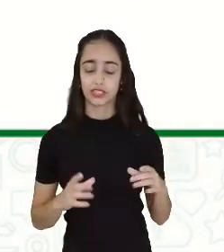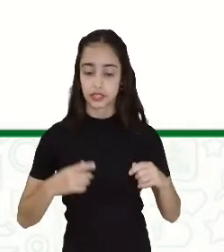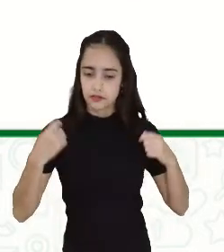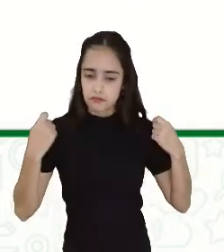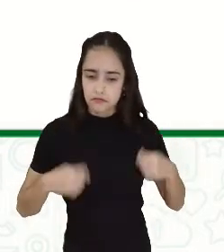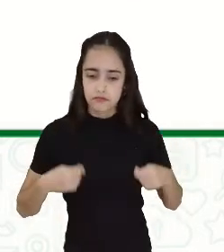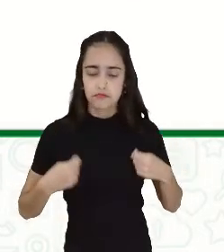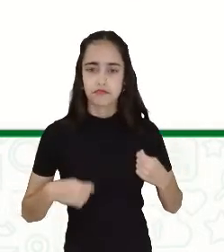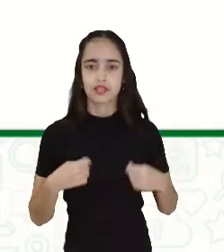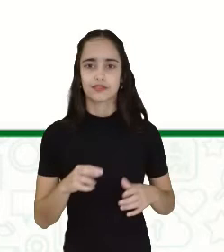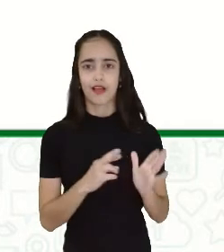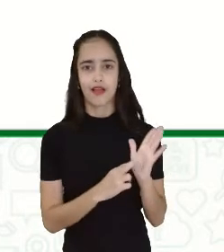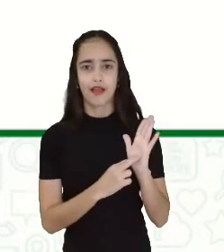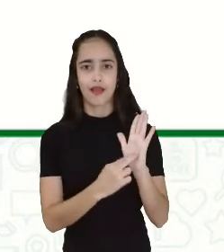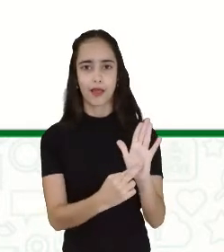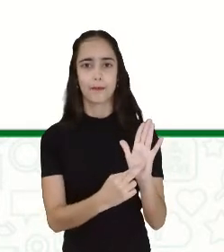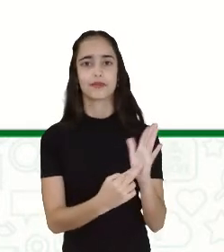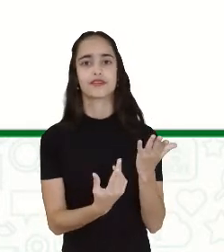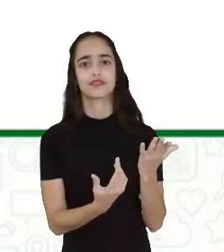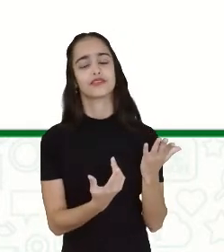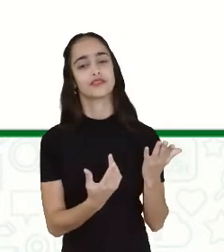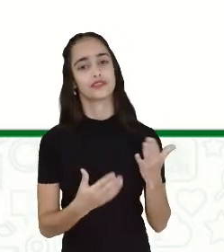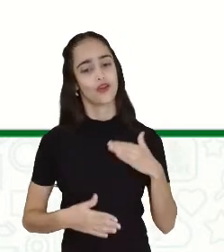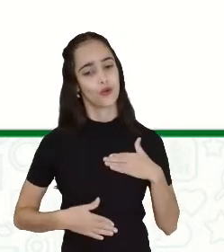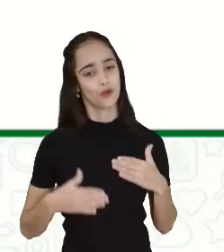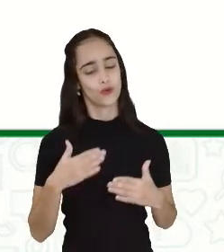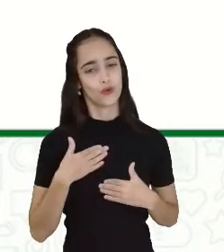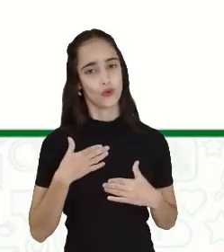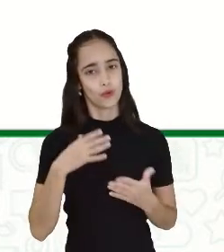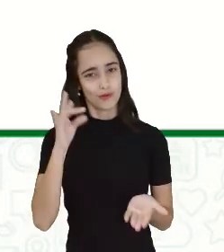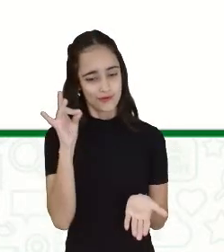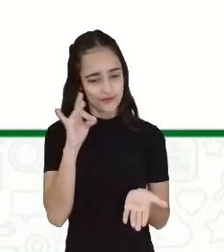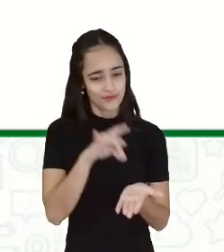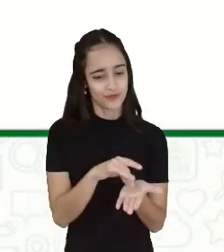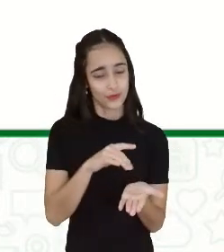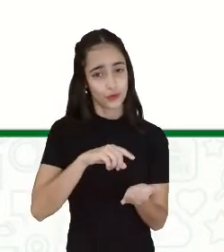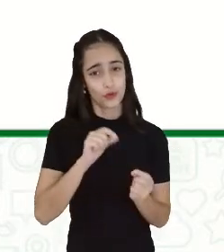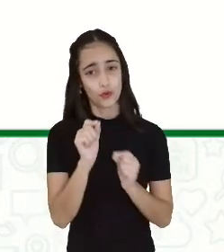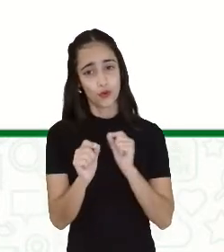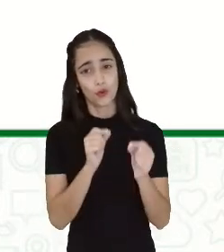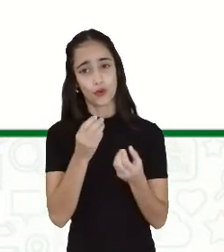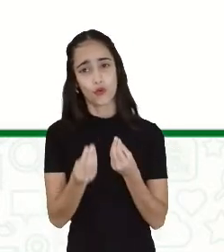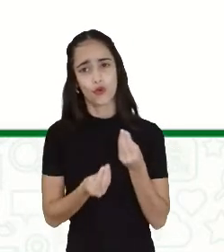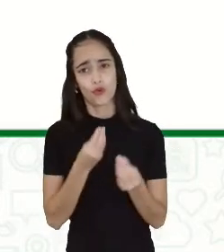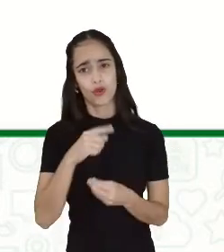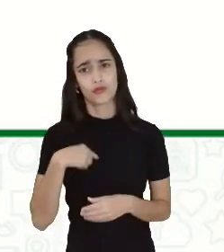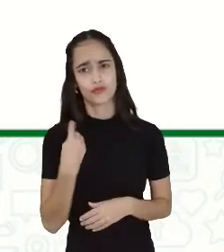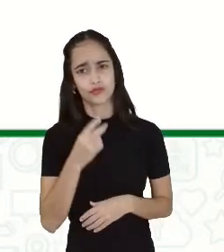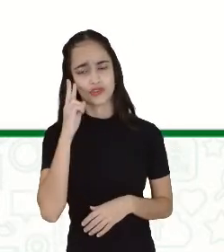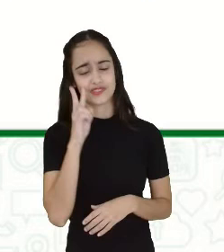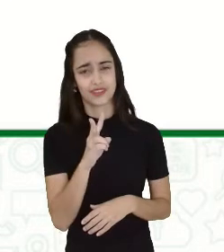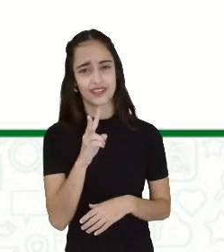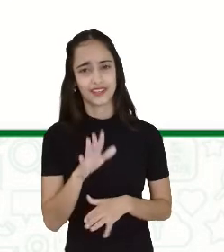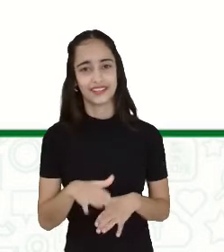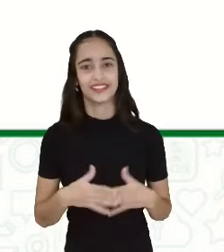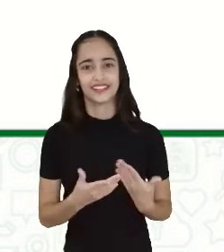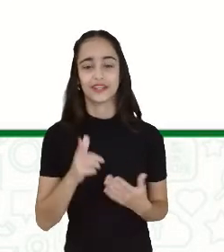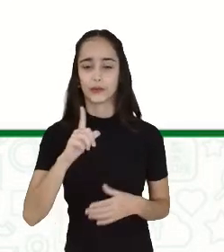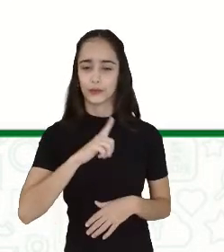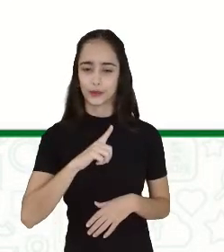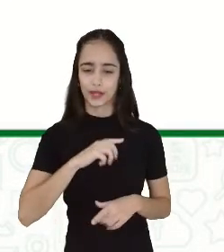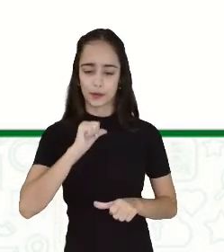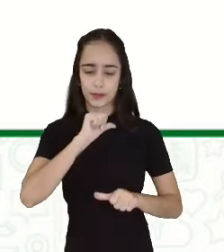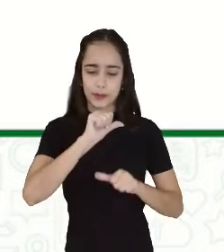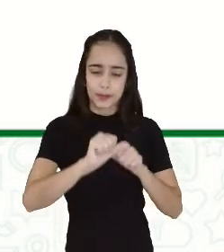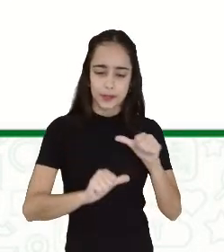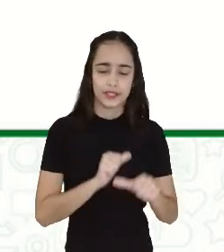de representar o corpo fiel aquilo que a gente vê então aí há uma distorção né Na outra figura